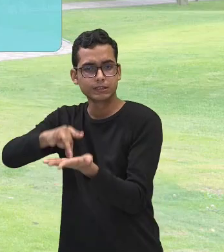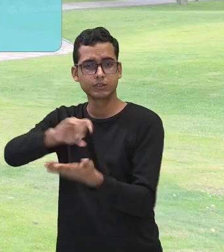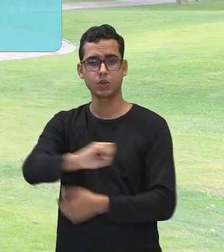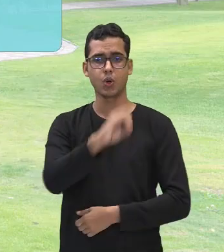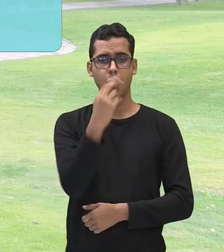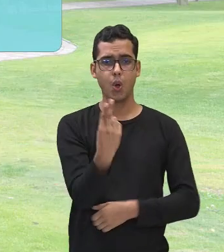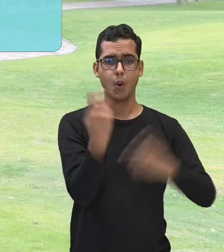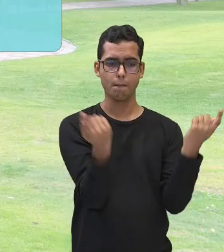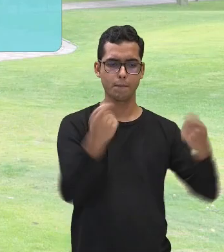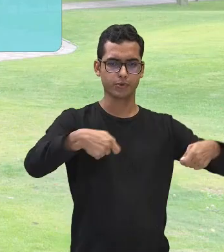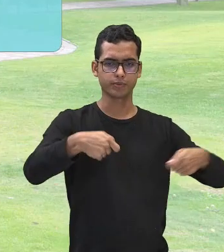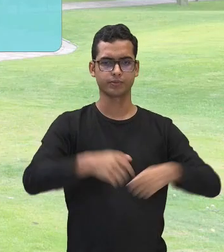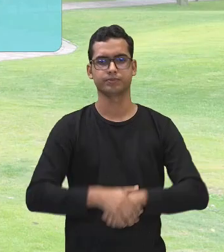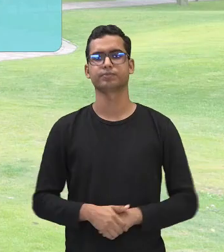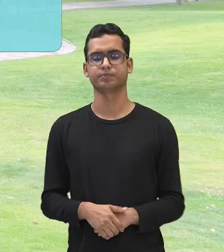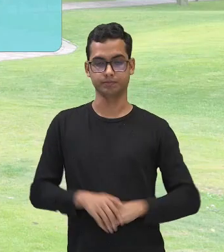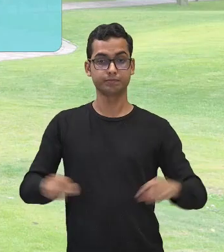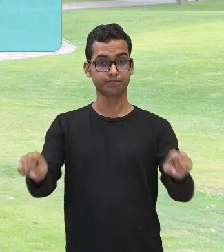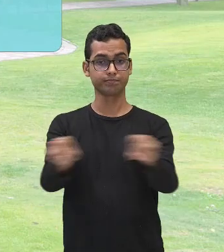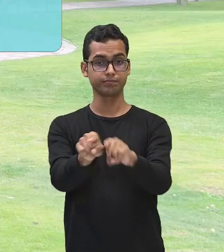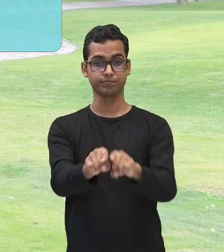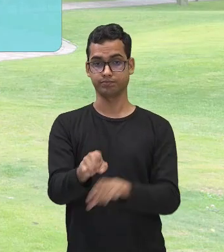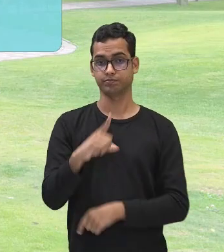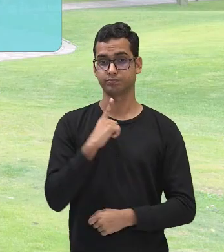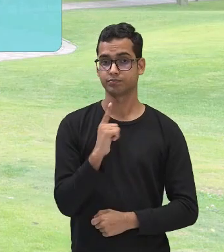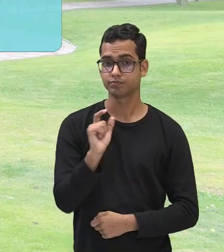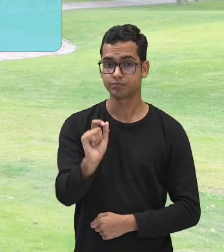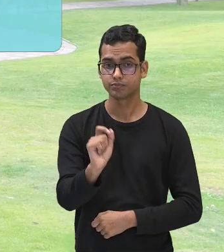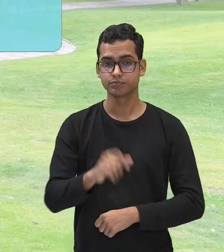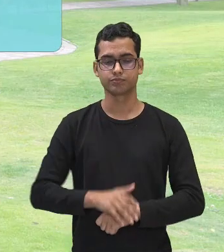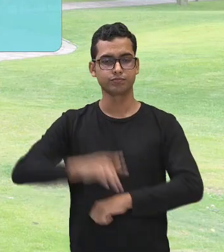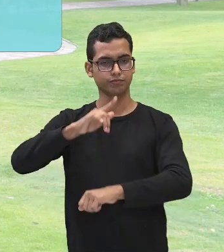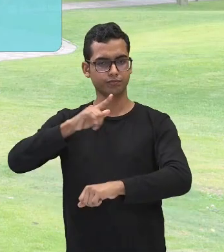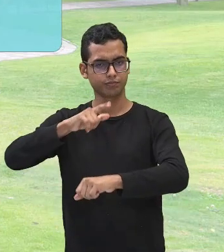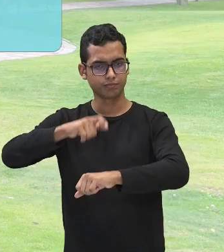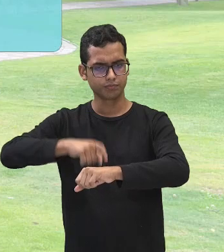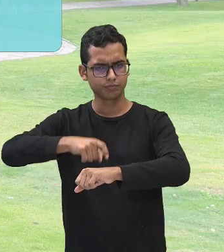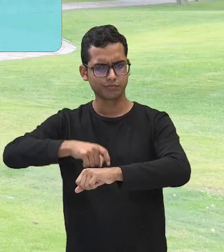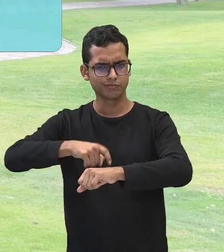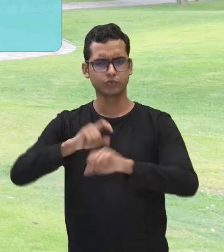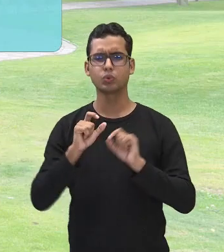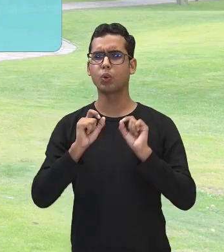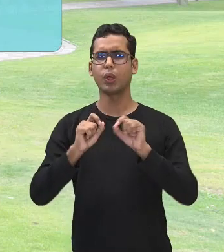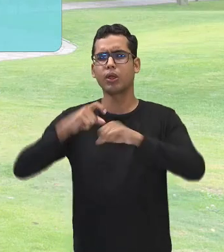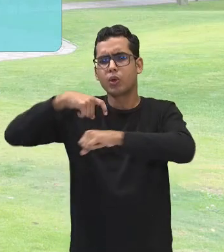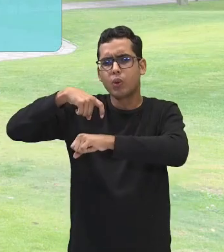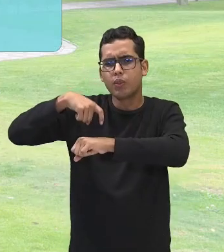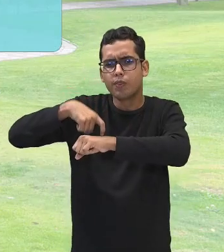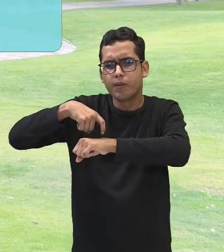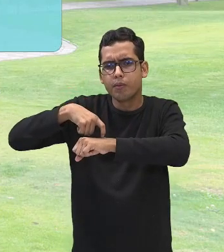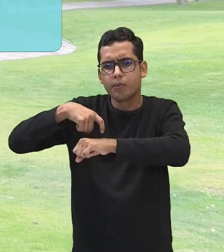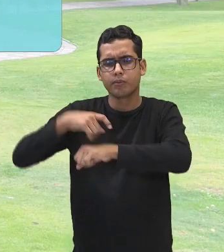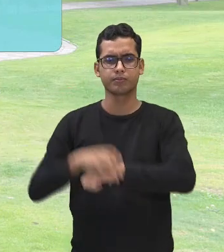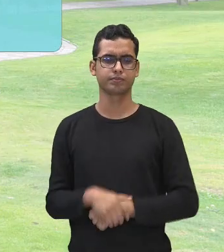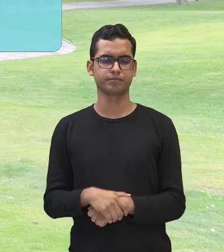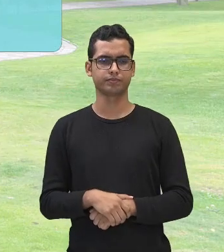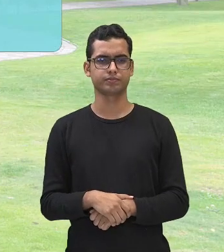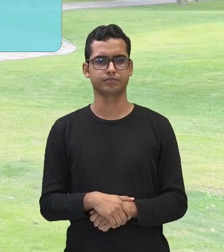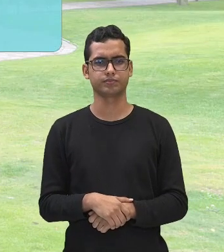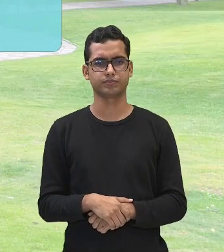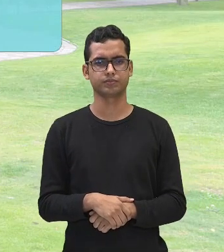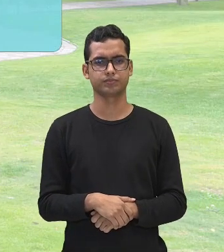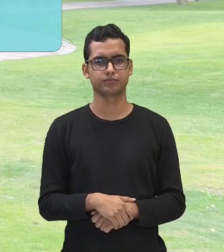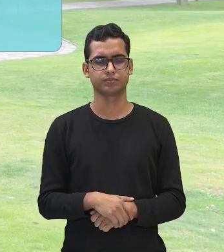ou provável. E temos também o tempo. O que é o tempo? Então, a gente sempre fala